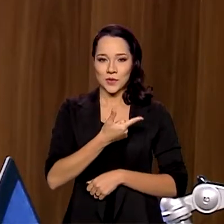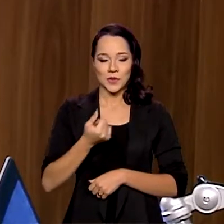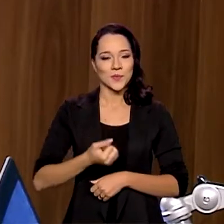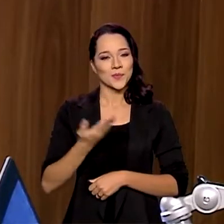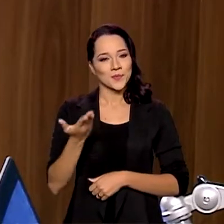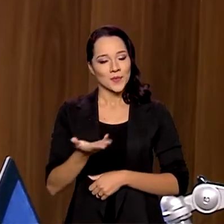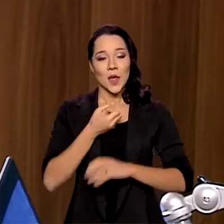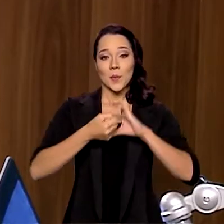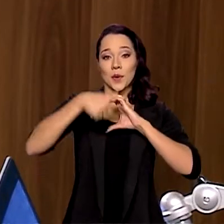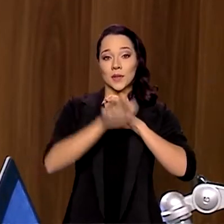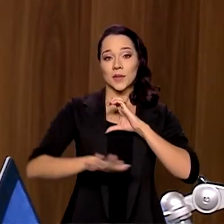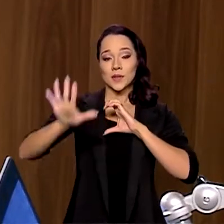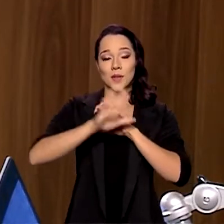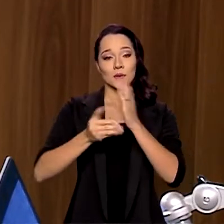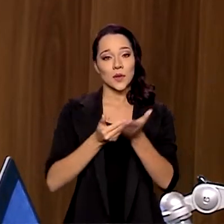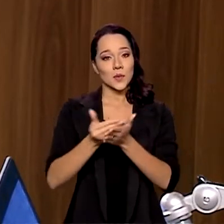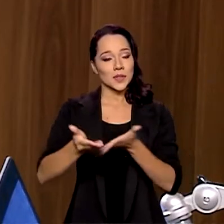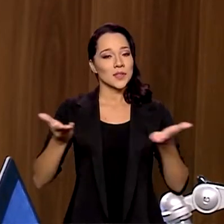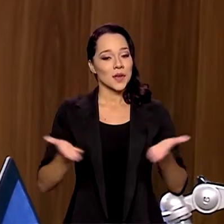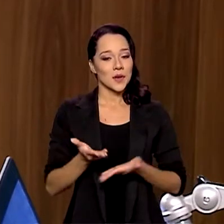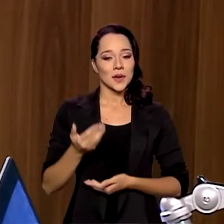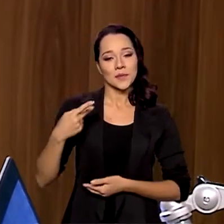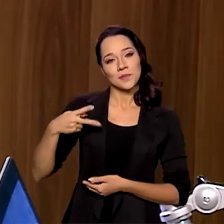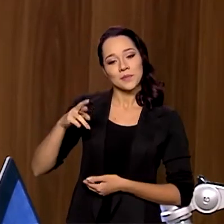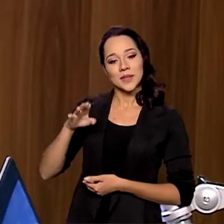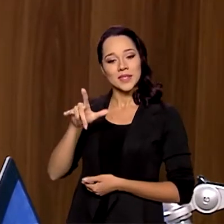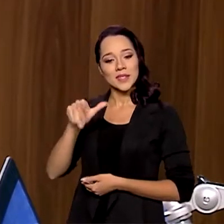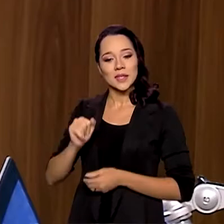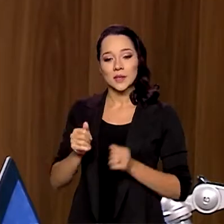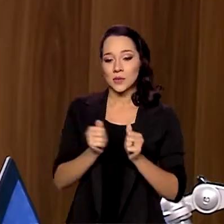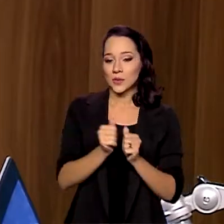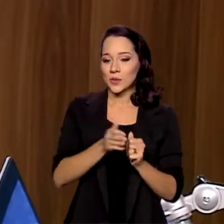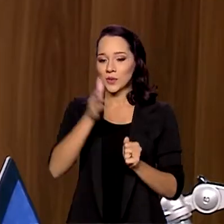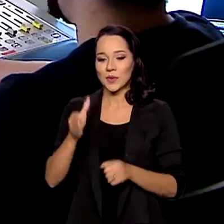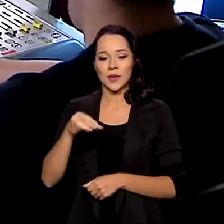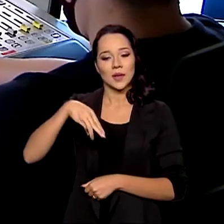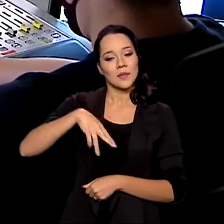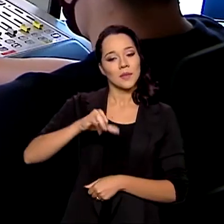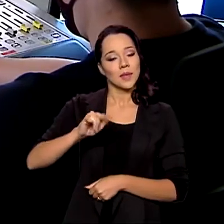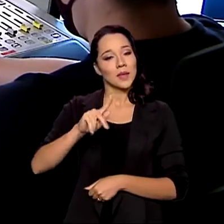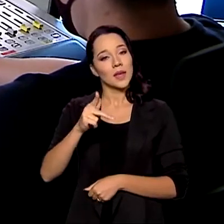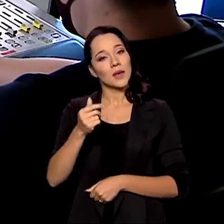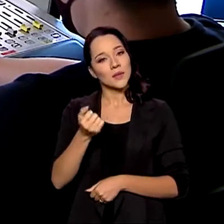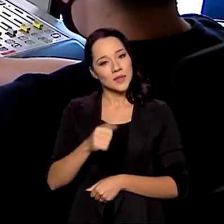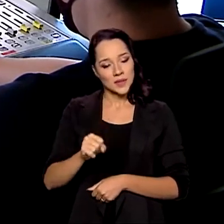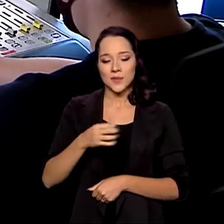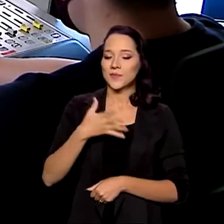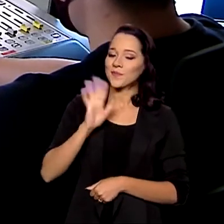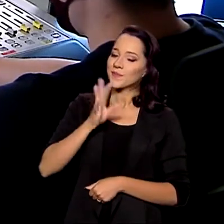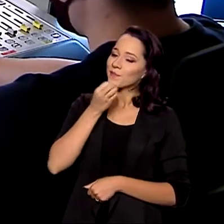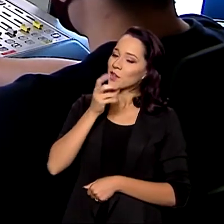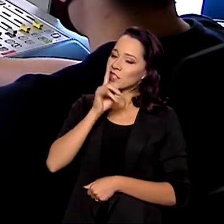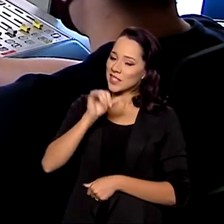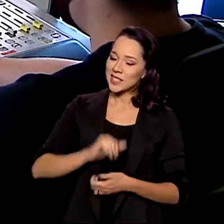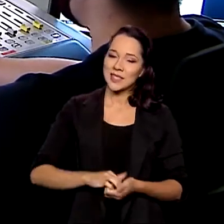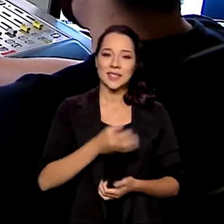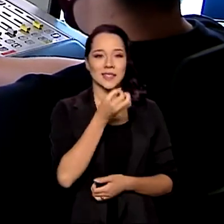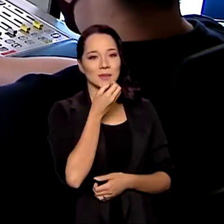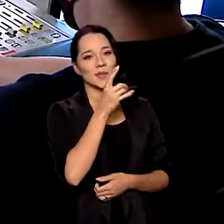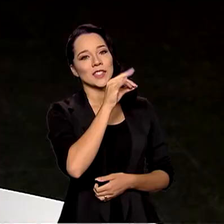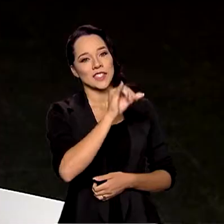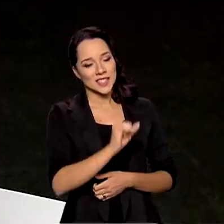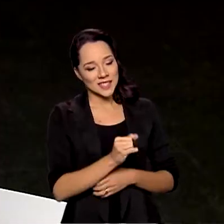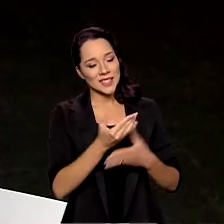esse é o Repórter Nacional que está começando agora. Eu sou a Priscila Mazenotti, aqui ao meu lado, Miguelzinho Martins. Oi, Miguelzinho, bom dia. Bom dia,